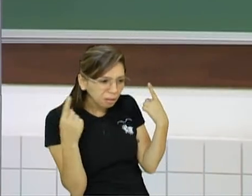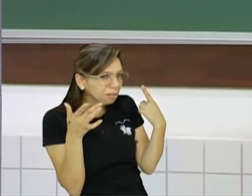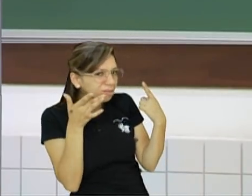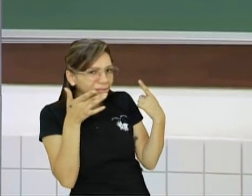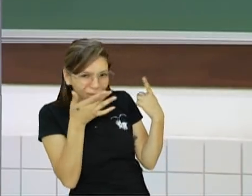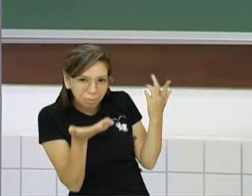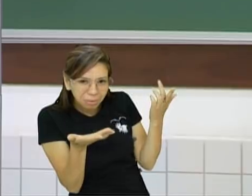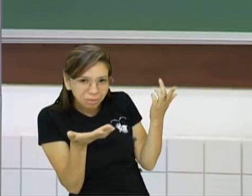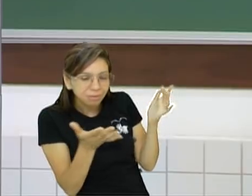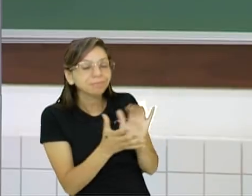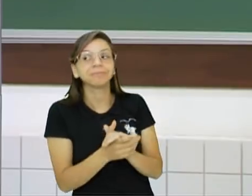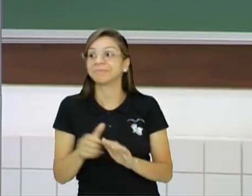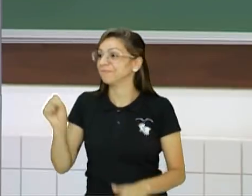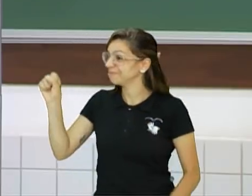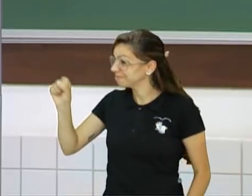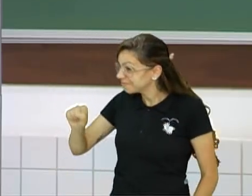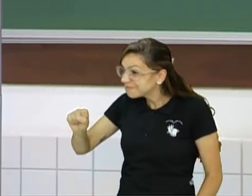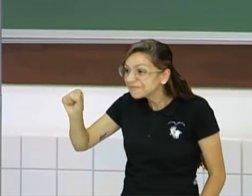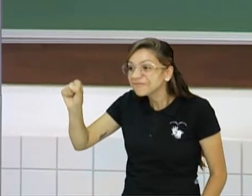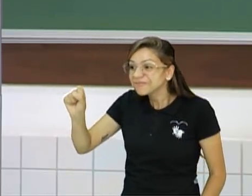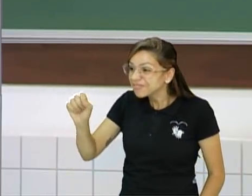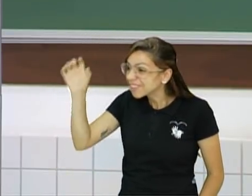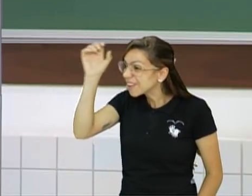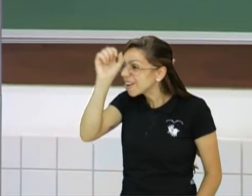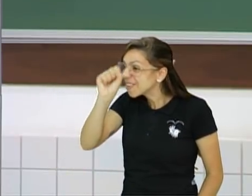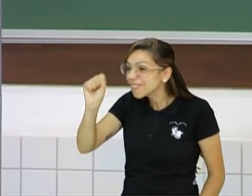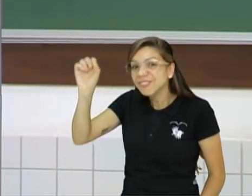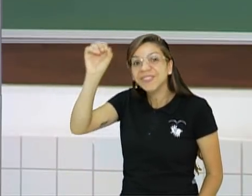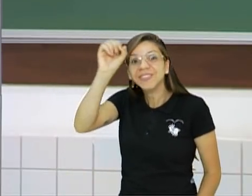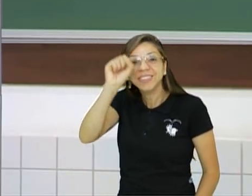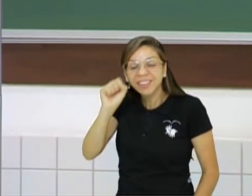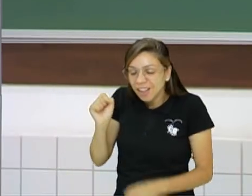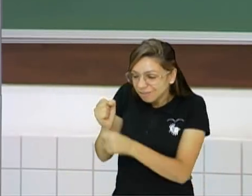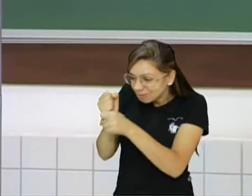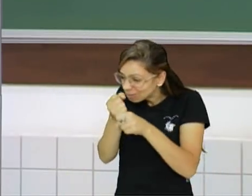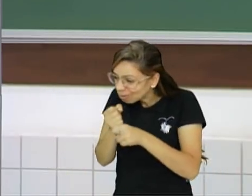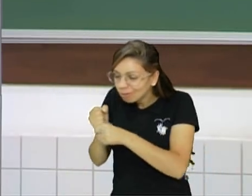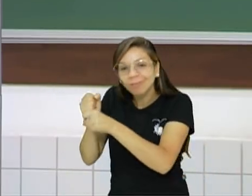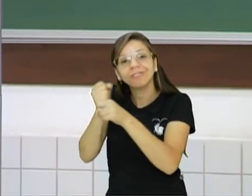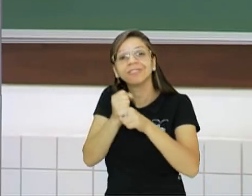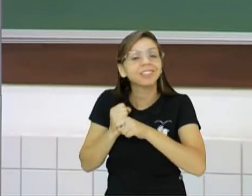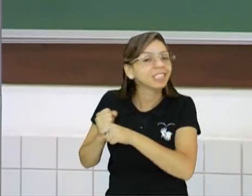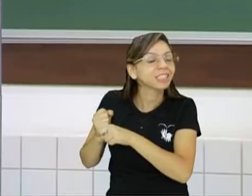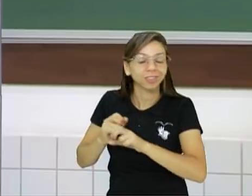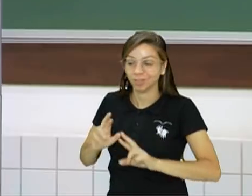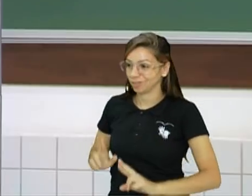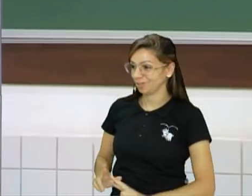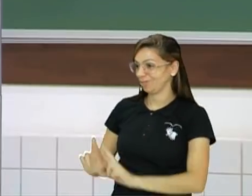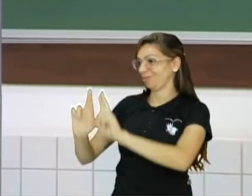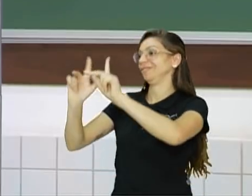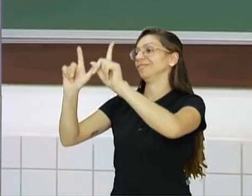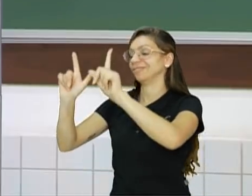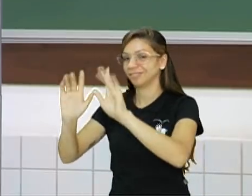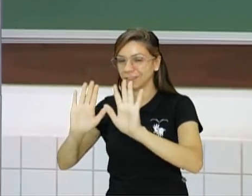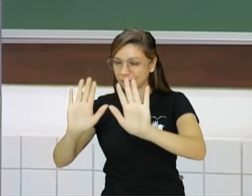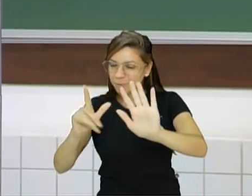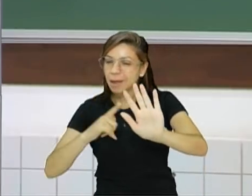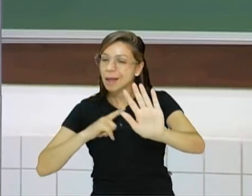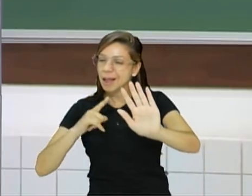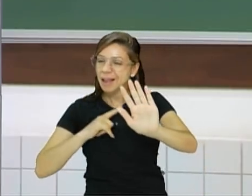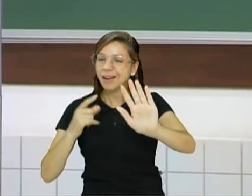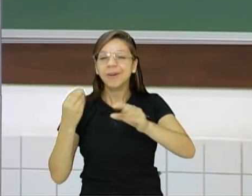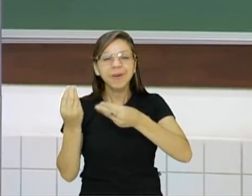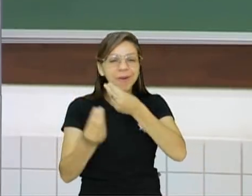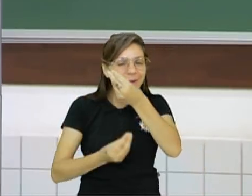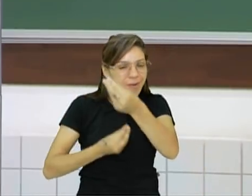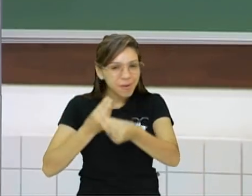Saborosa? Sim, nós vamos aprender a construir os sólidos geométricos de uma forma diferente. Mas quer saber